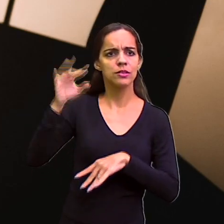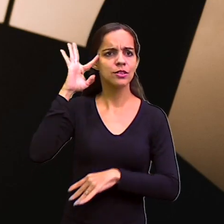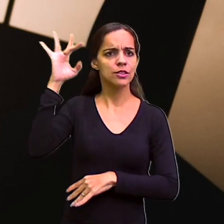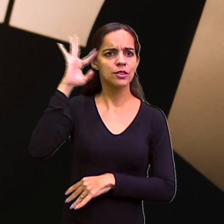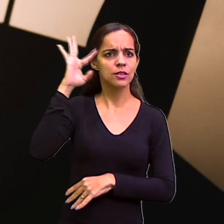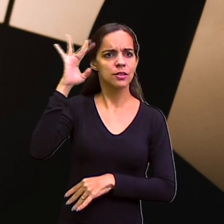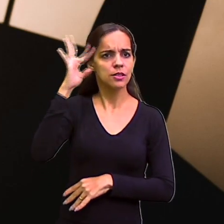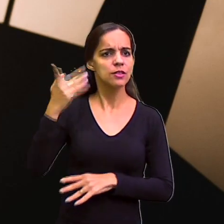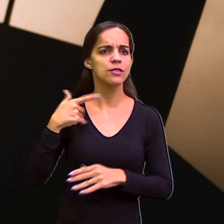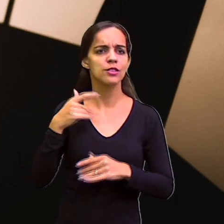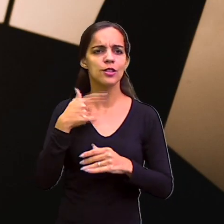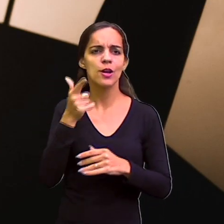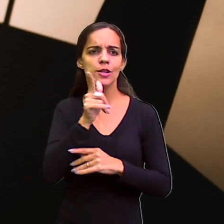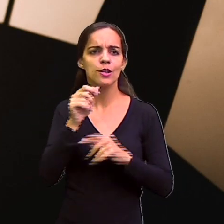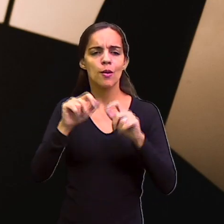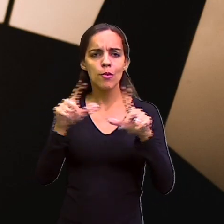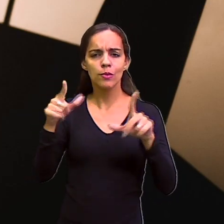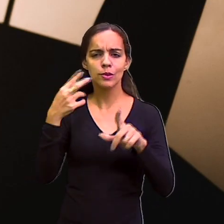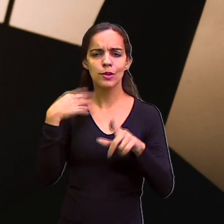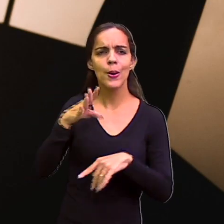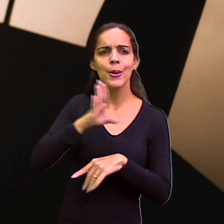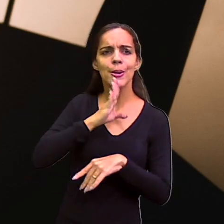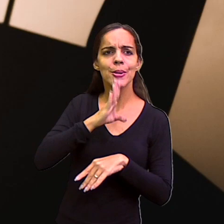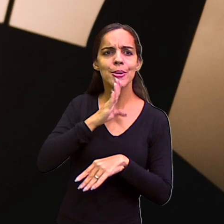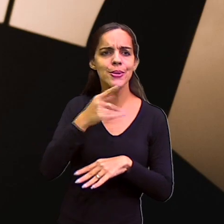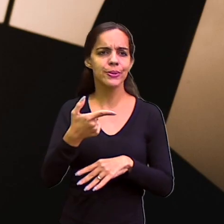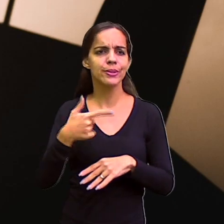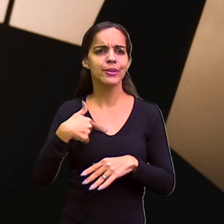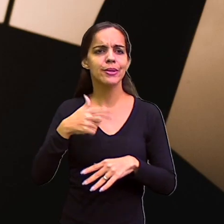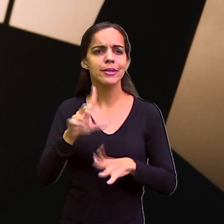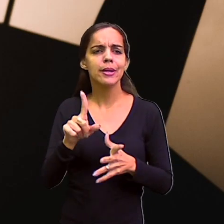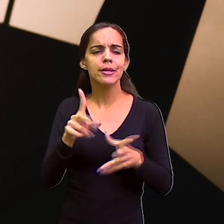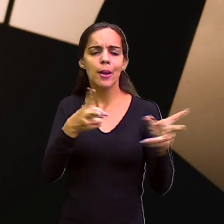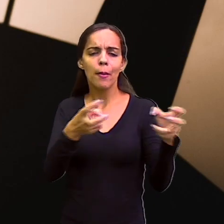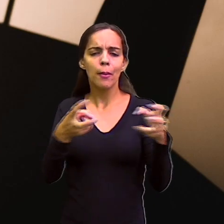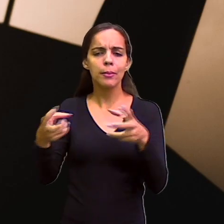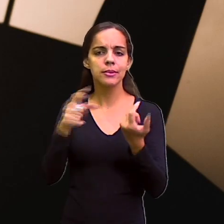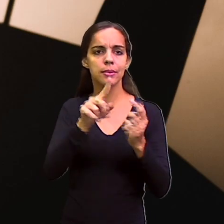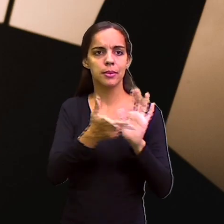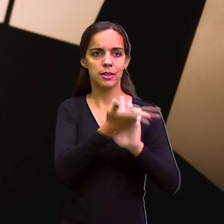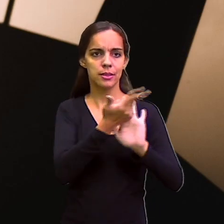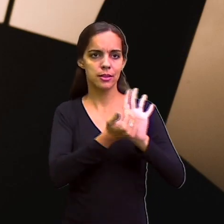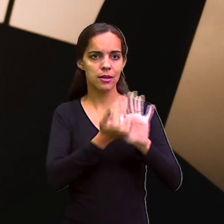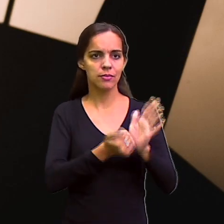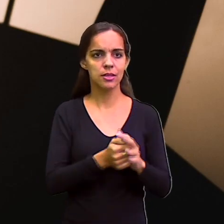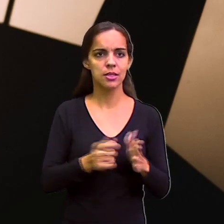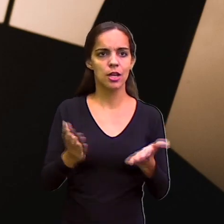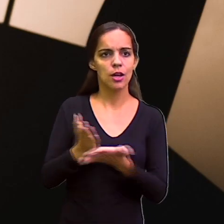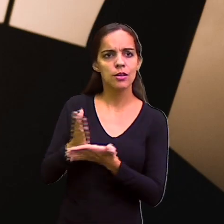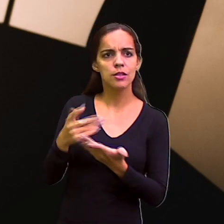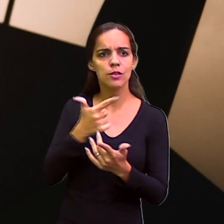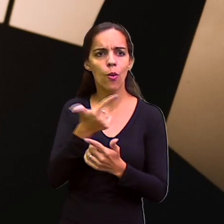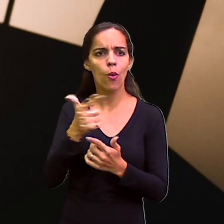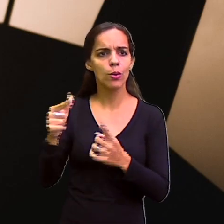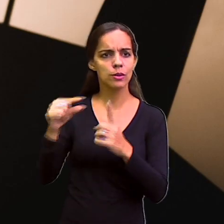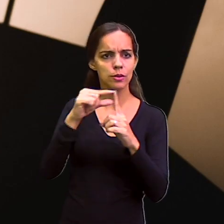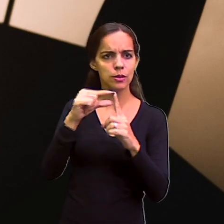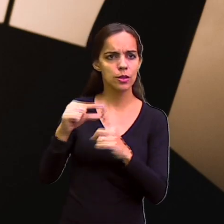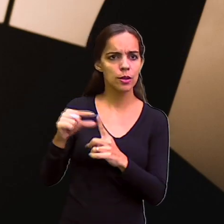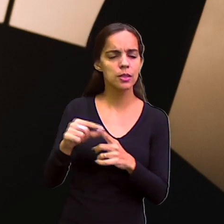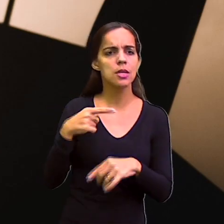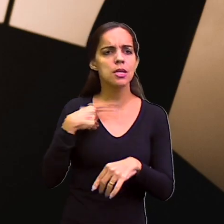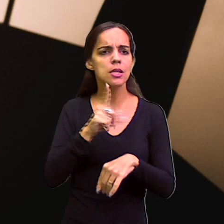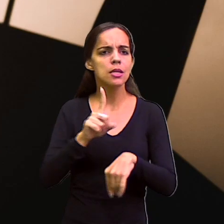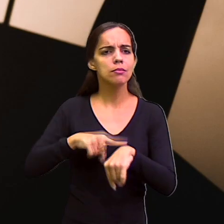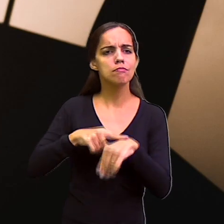dar volume e profundidade para as respectivas imagens. Em outras palavras, durante um teatro de